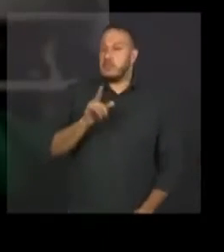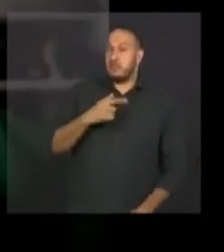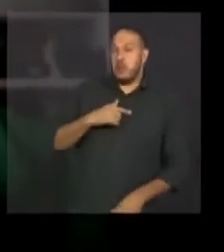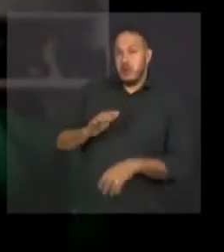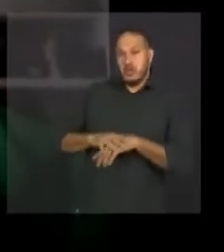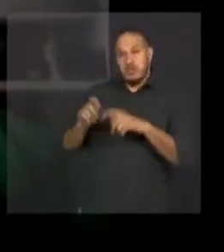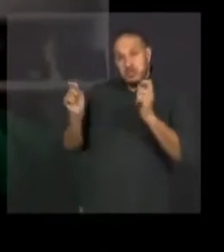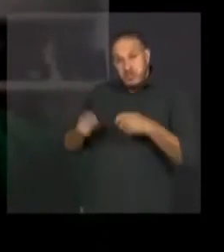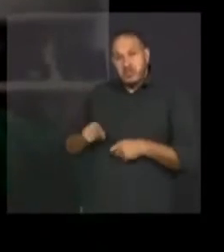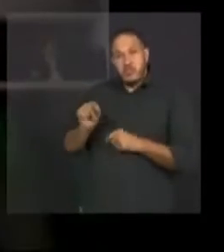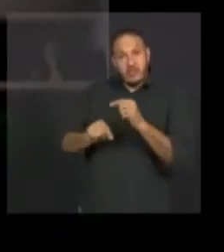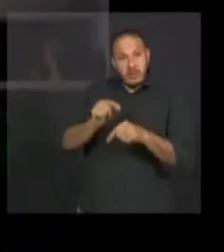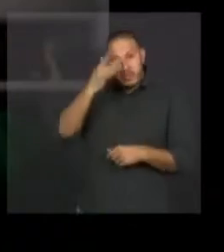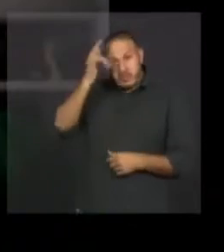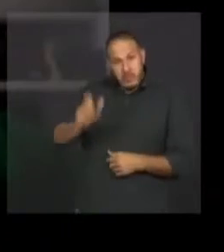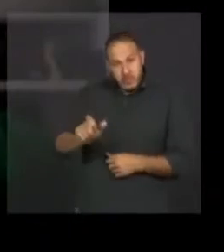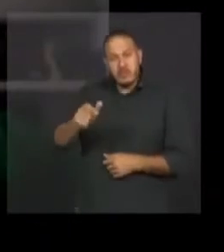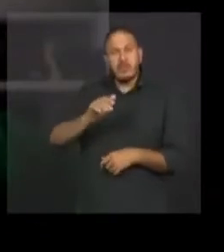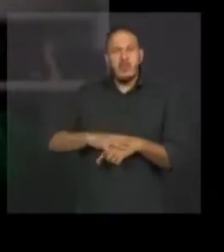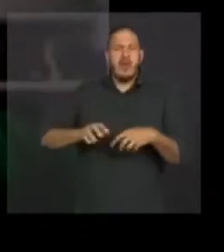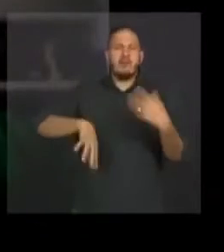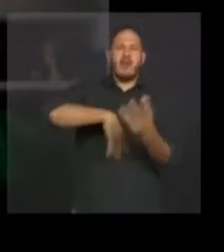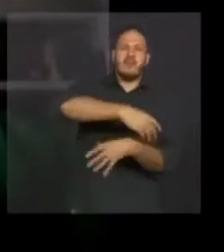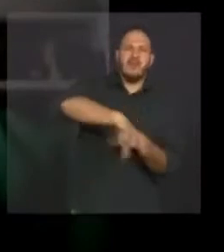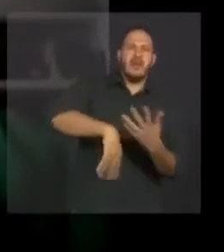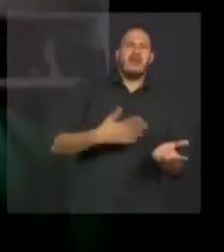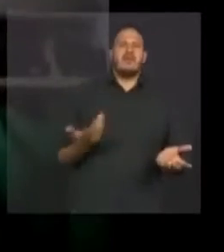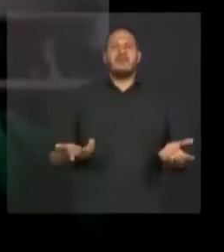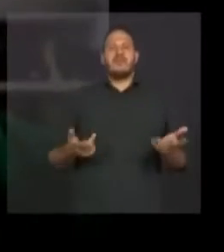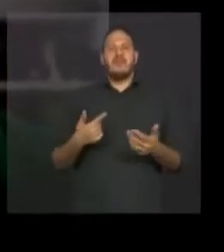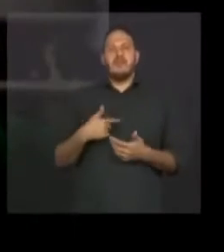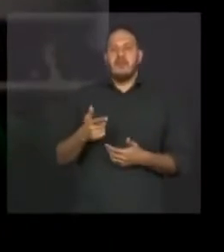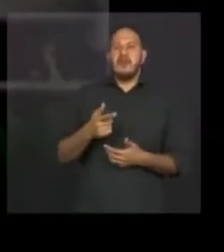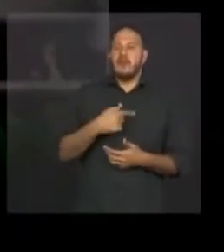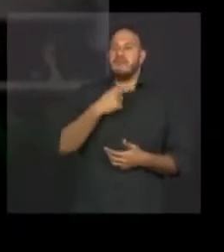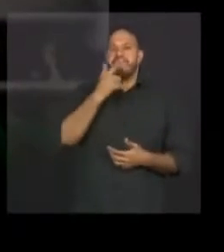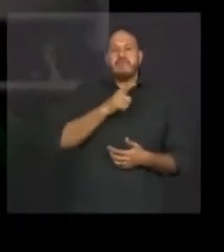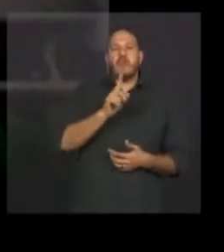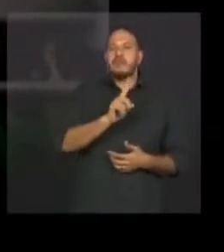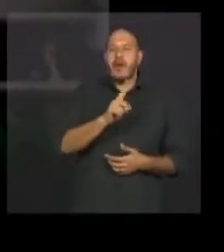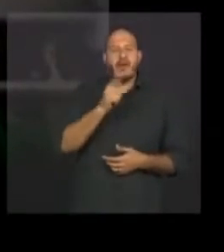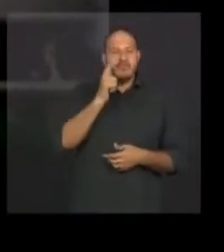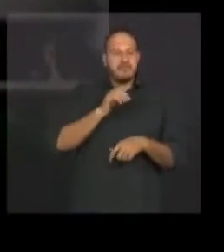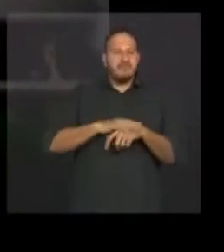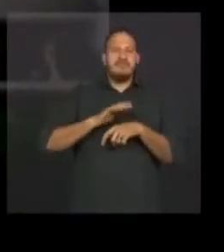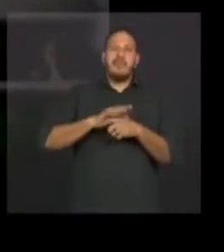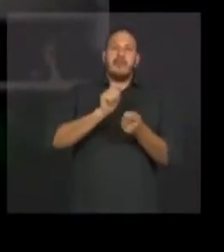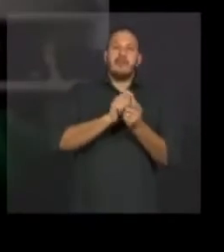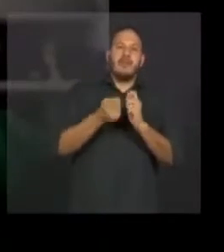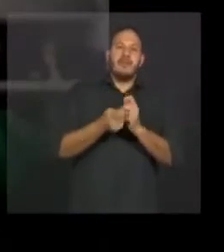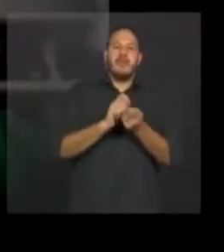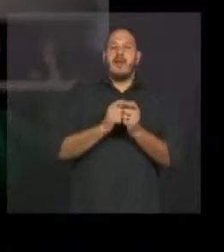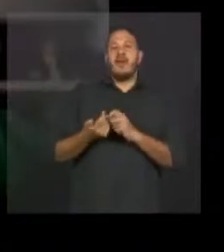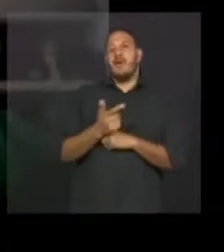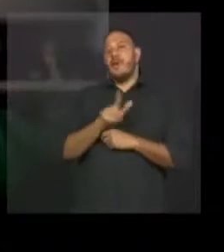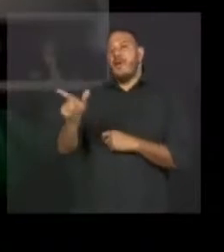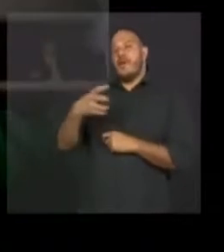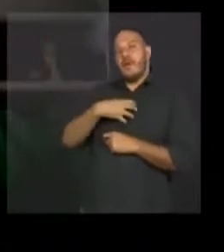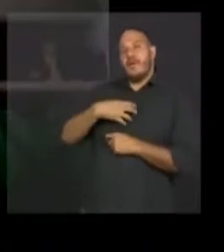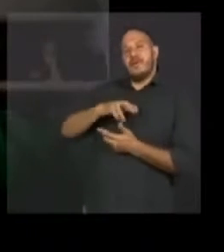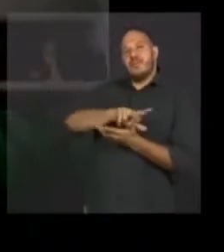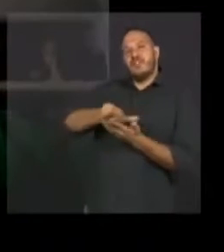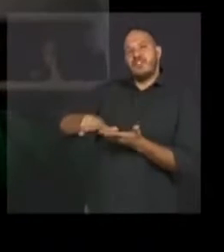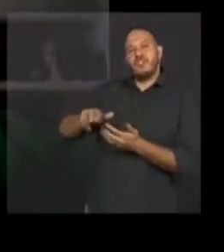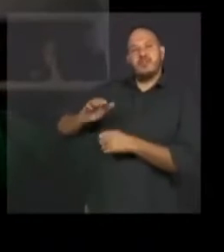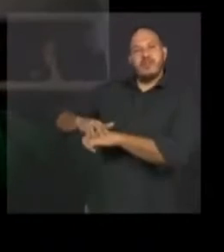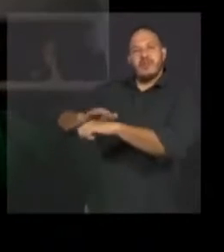camping justamente aqueles que estão mais desorganizados, que são mais refratários, que não conseguem se adaptar aos outros tipos de